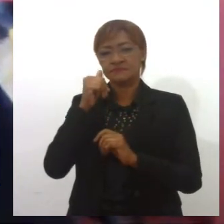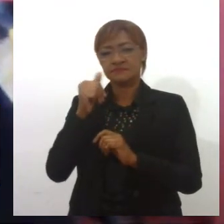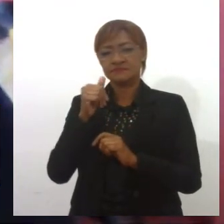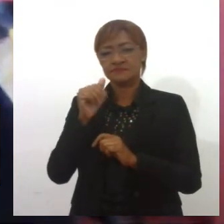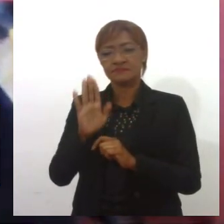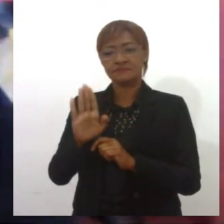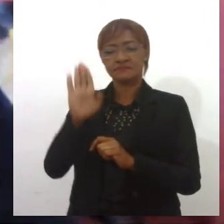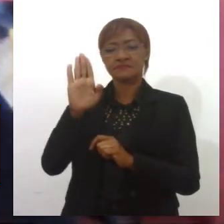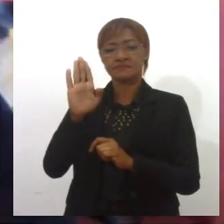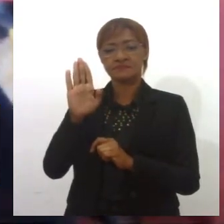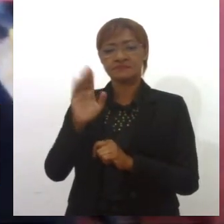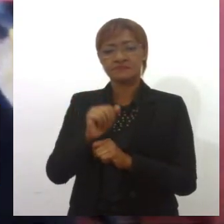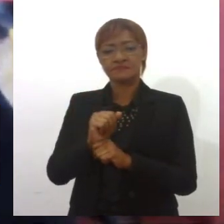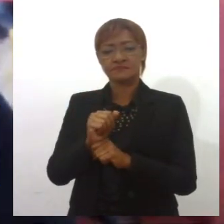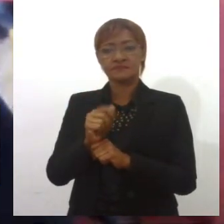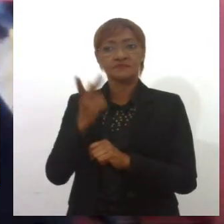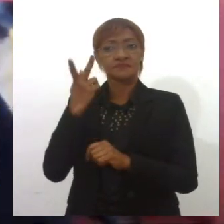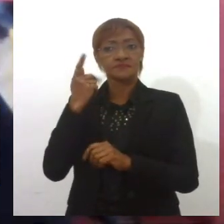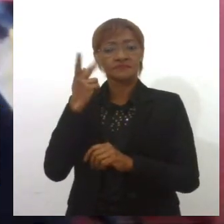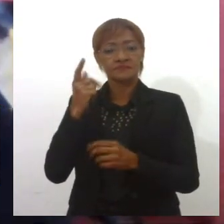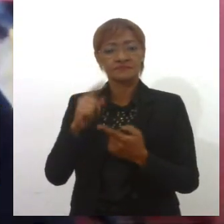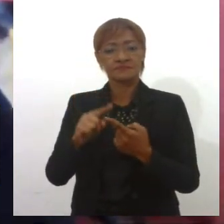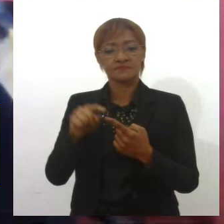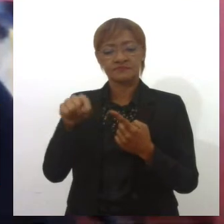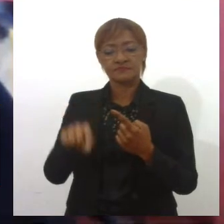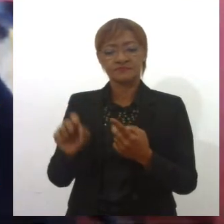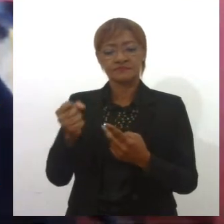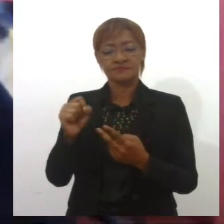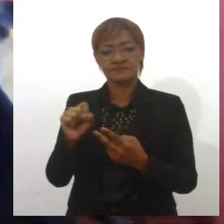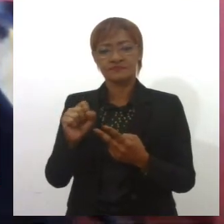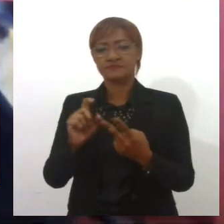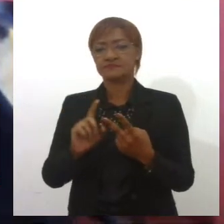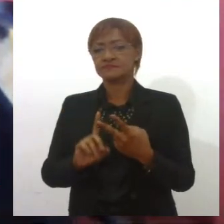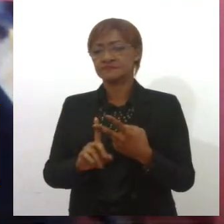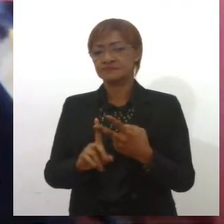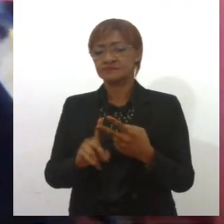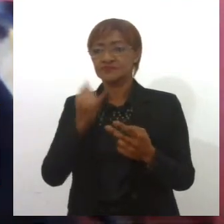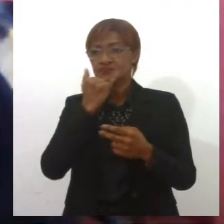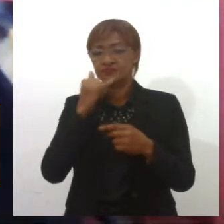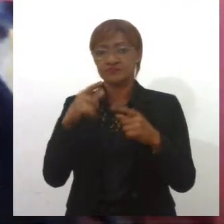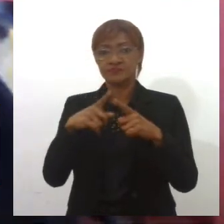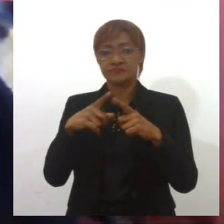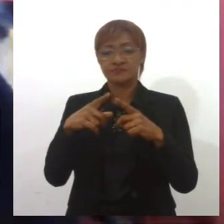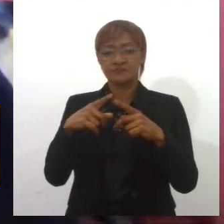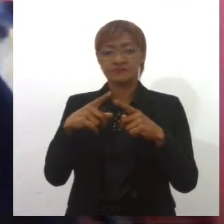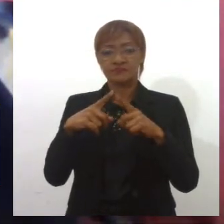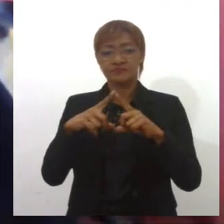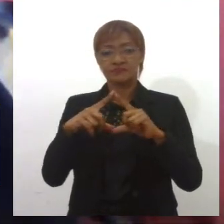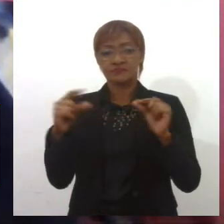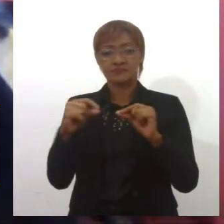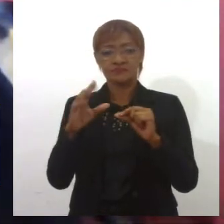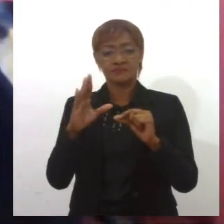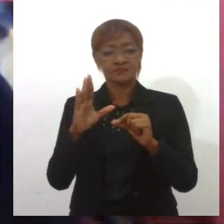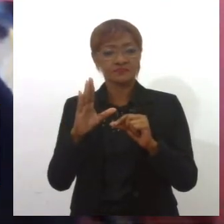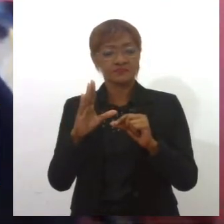vai acontecer em Santa Catarina, vai acontecer aqui em Sergipe, né, com a Quintina Diniz sendo eleita a primeira